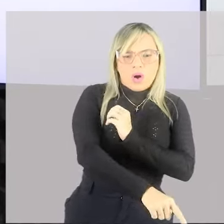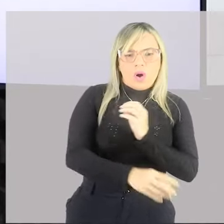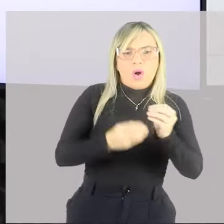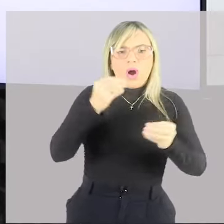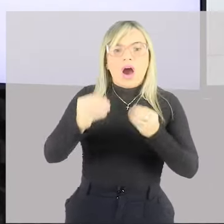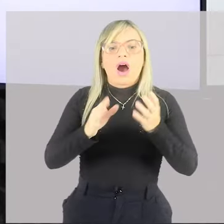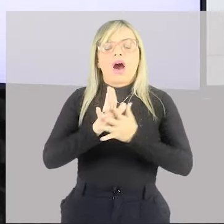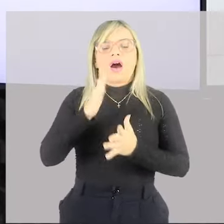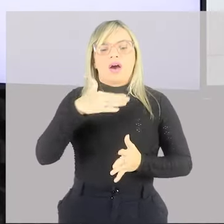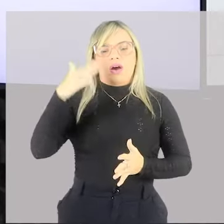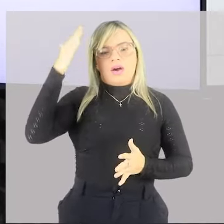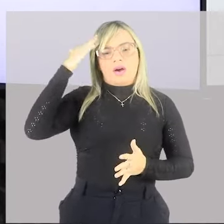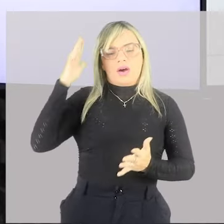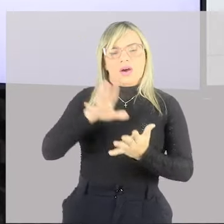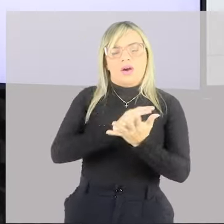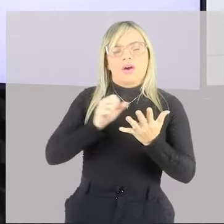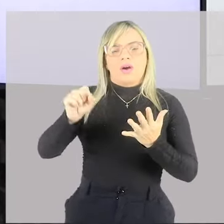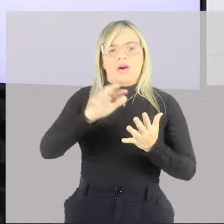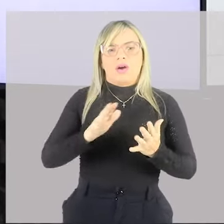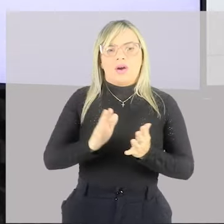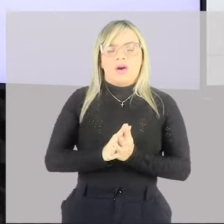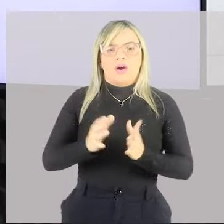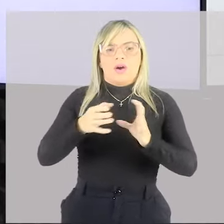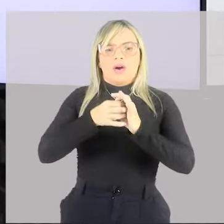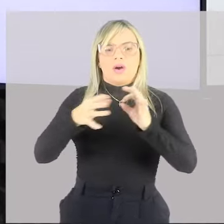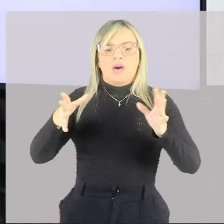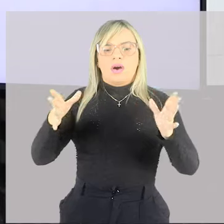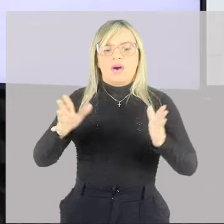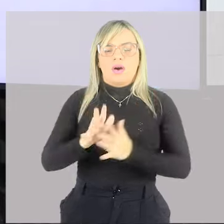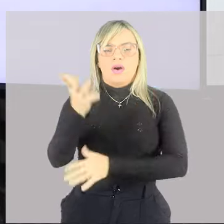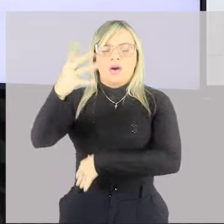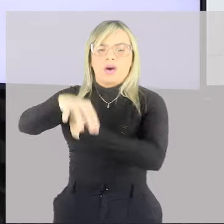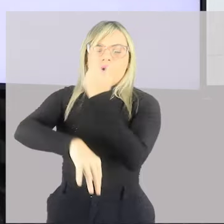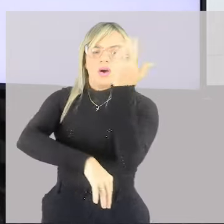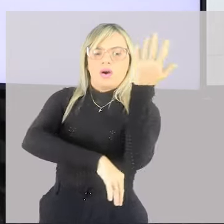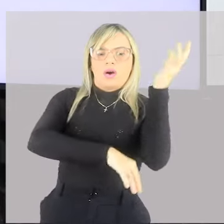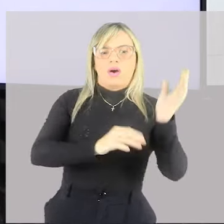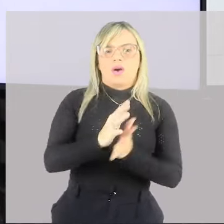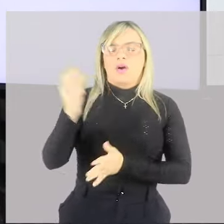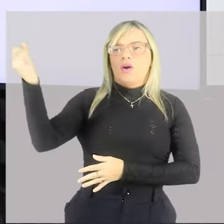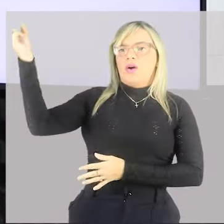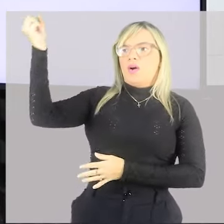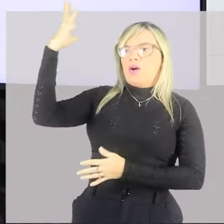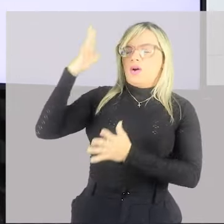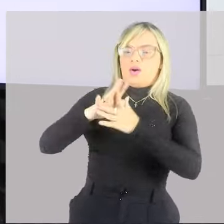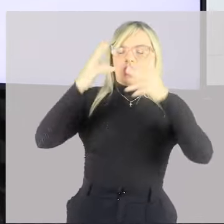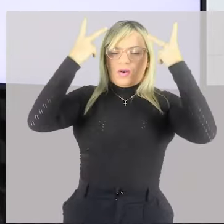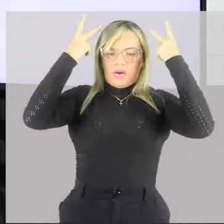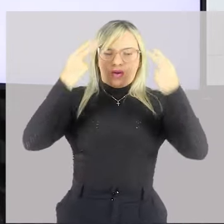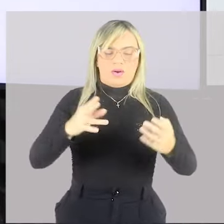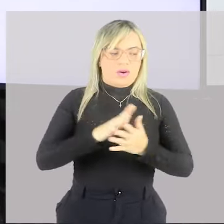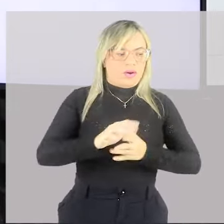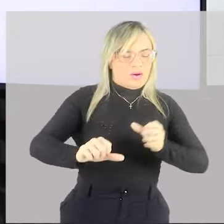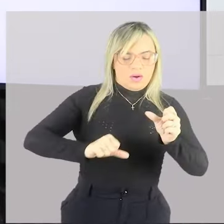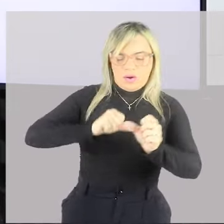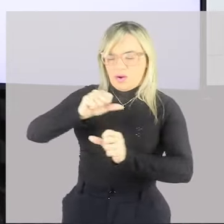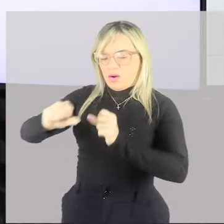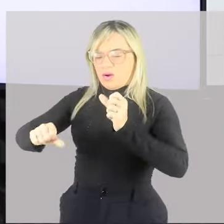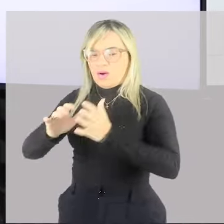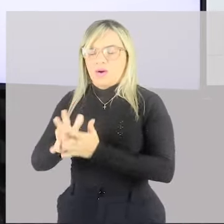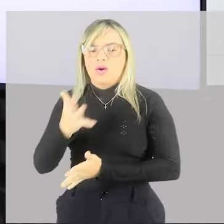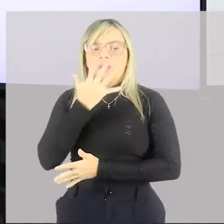das obras impressionistas são feitas ao ar livre onde a luz solar a luz natural vai modificando as